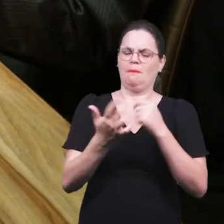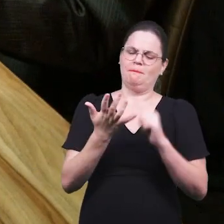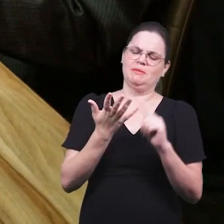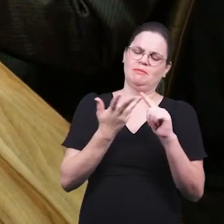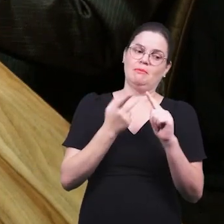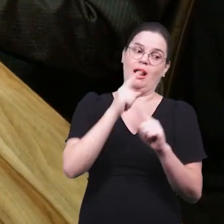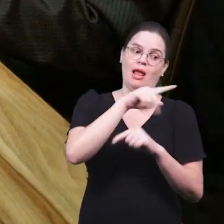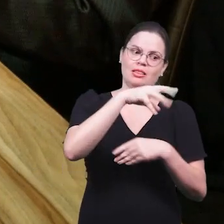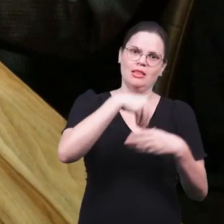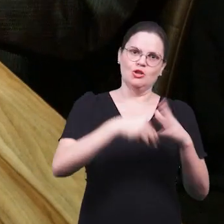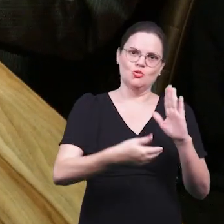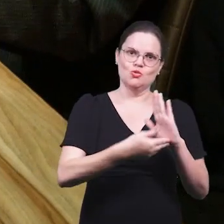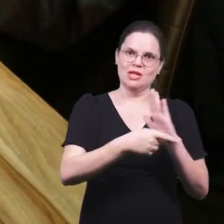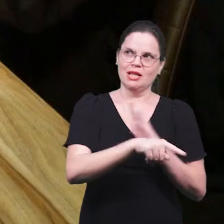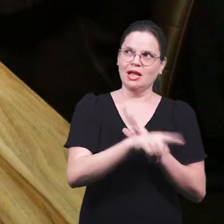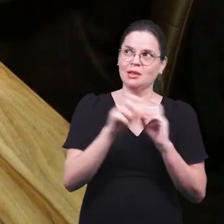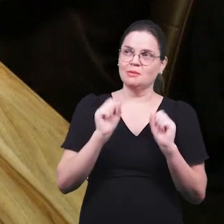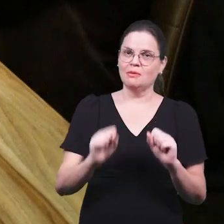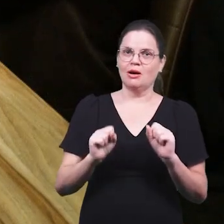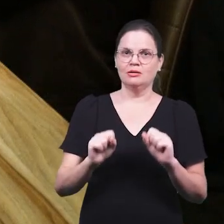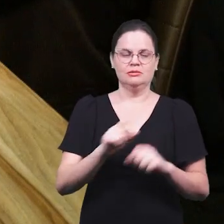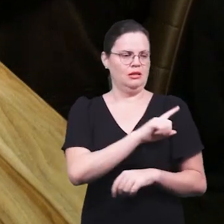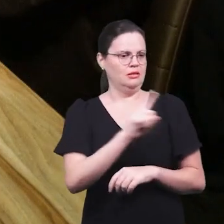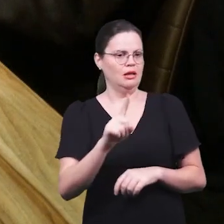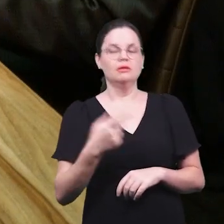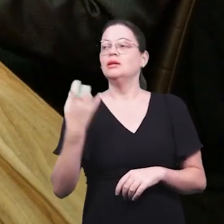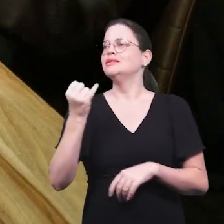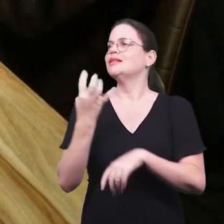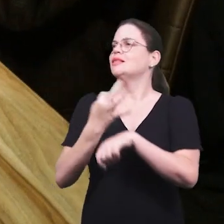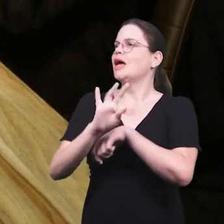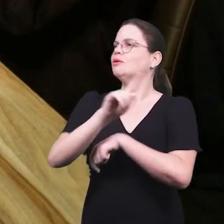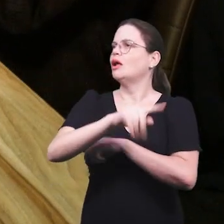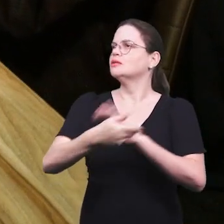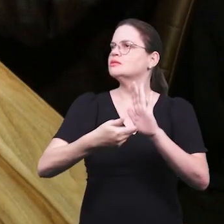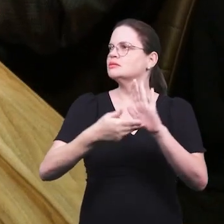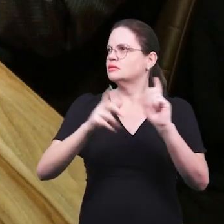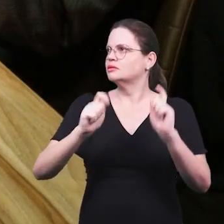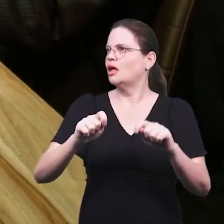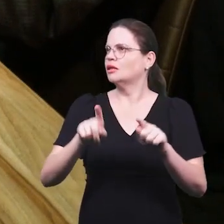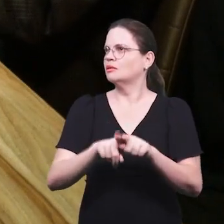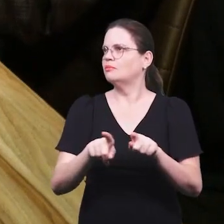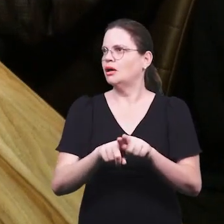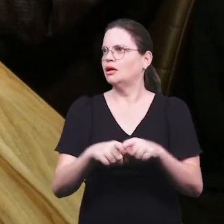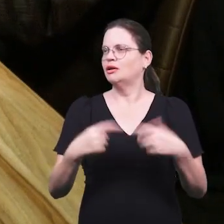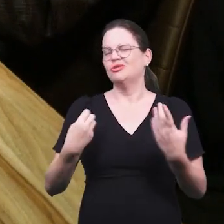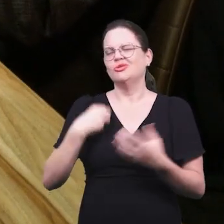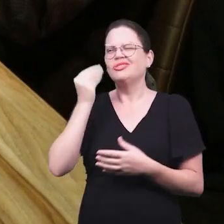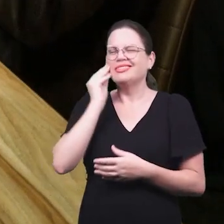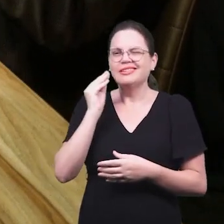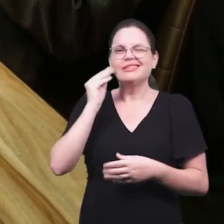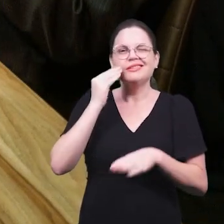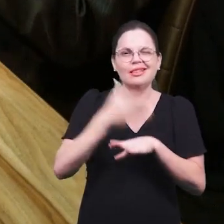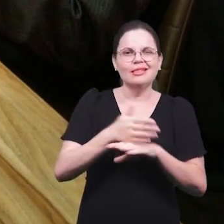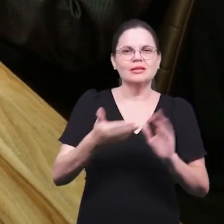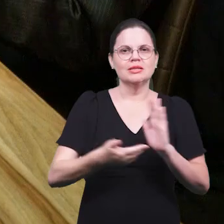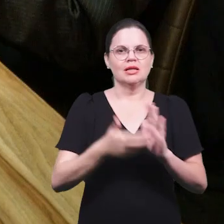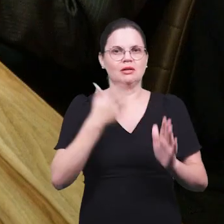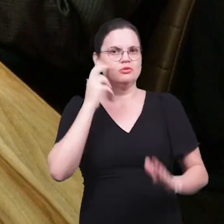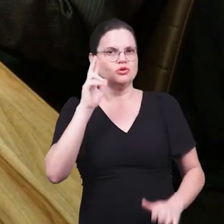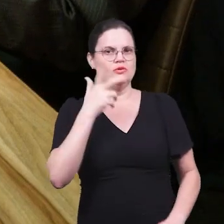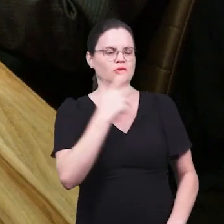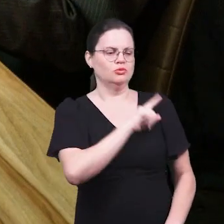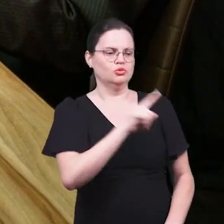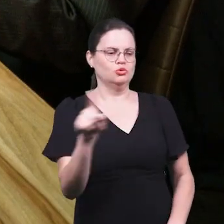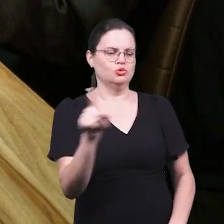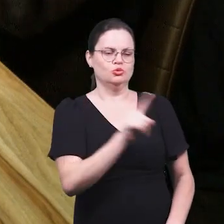pensei assim, eu falei, não, senhor, que tal se eu fizer aquele cargo assim assado? Aquele outro concurso do Senado. Do Senado também, outro cargo. E se eu for um técnico no Senado?